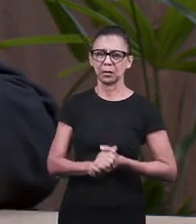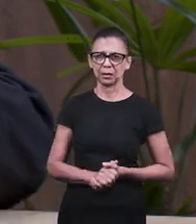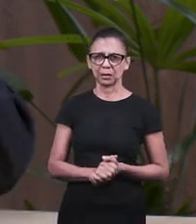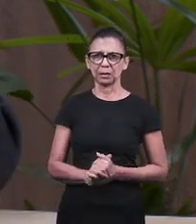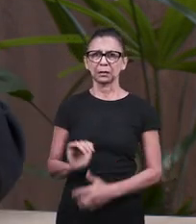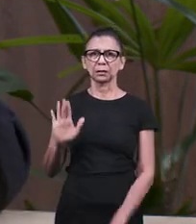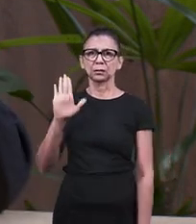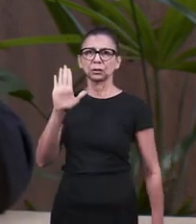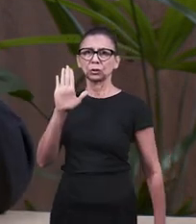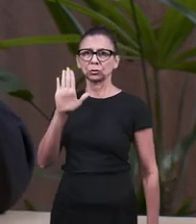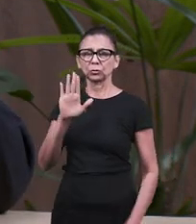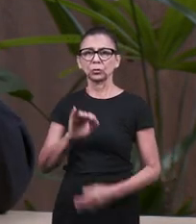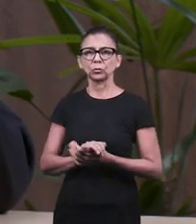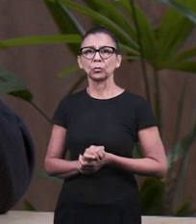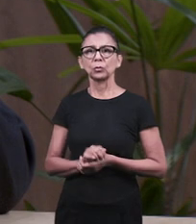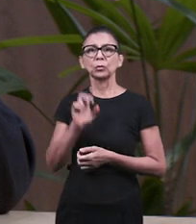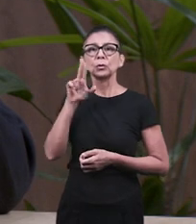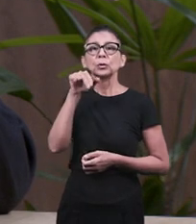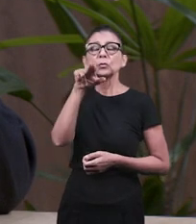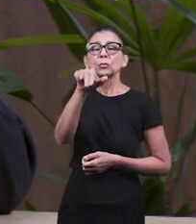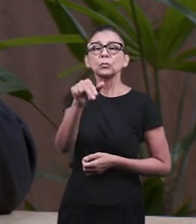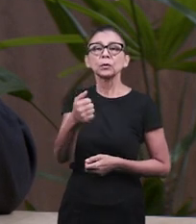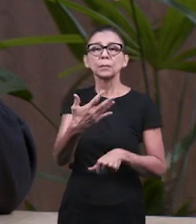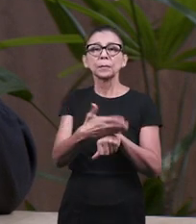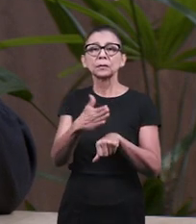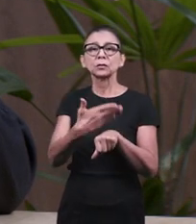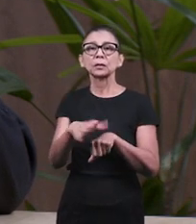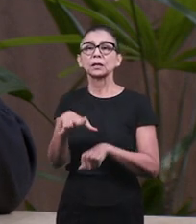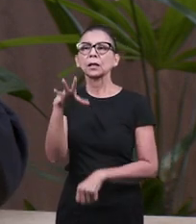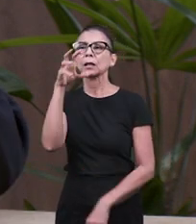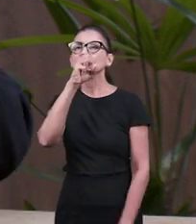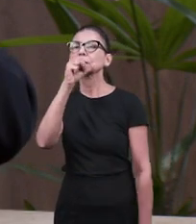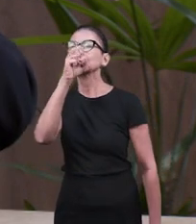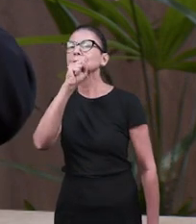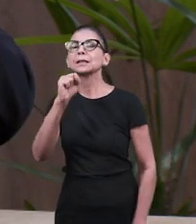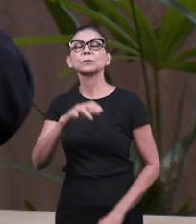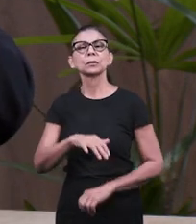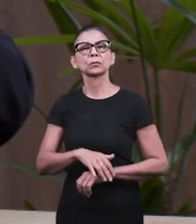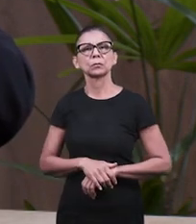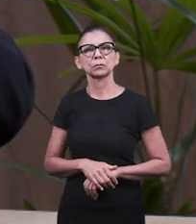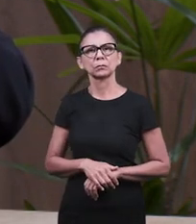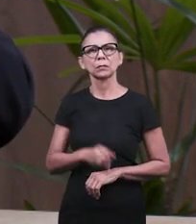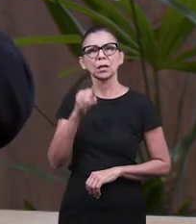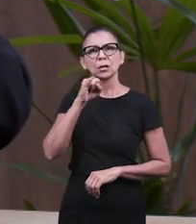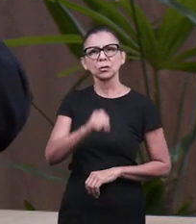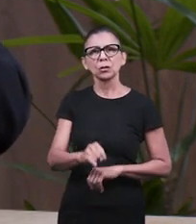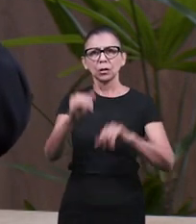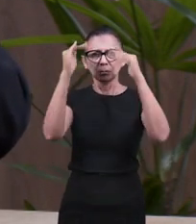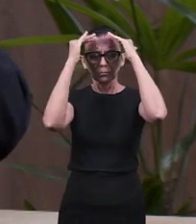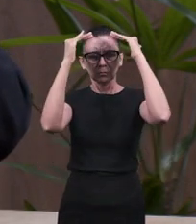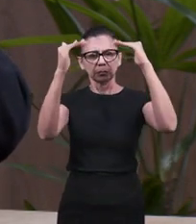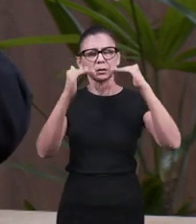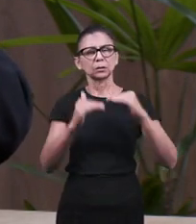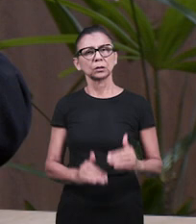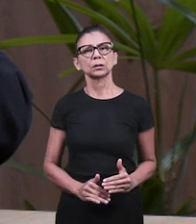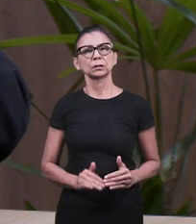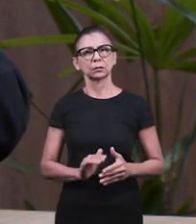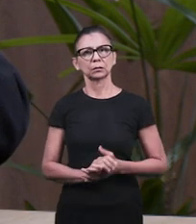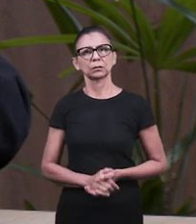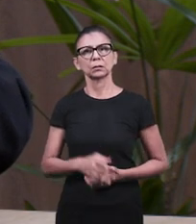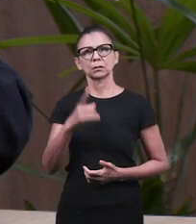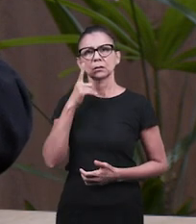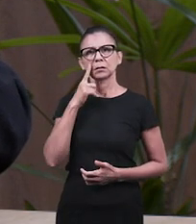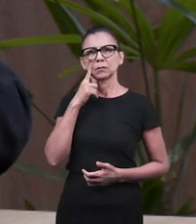seu repouso? Repouso aqui é sábado. A quem jurou? Senão os que foram desobedientes.